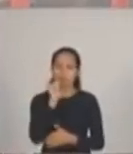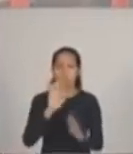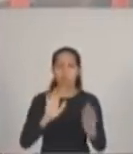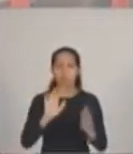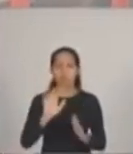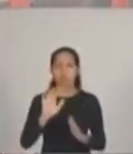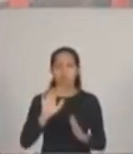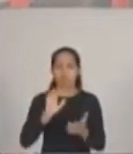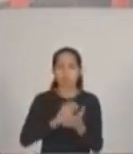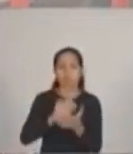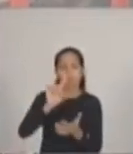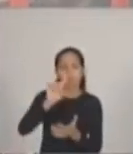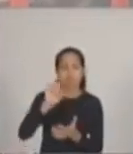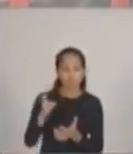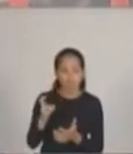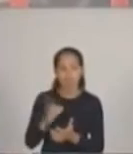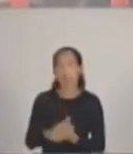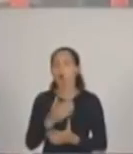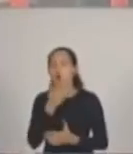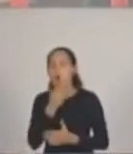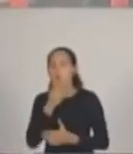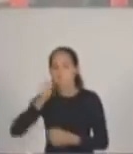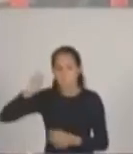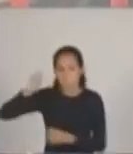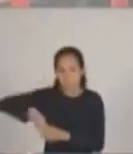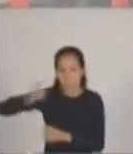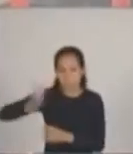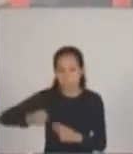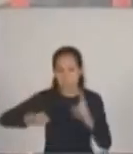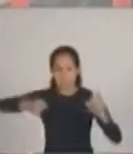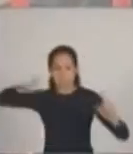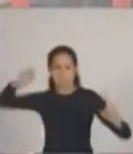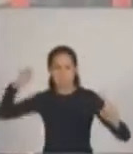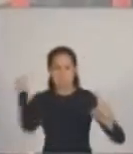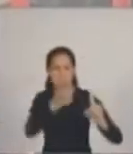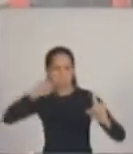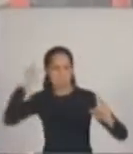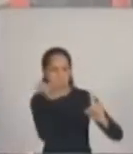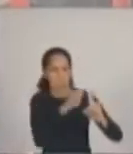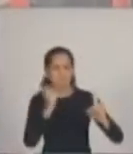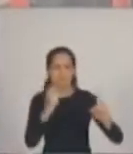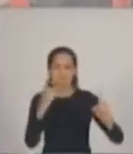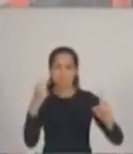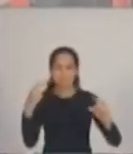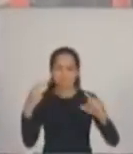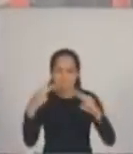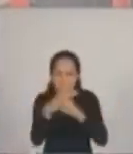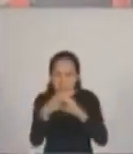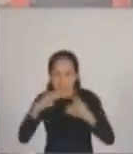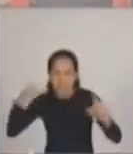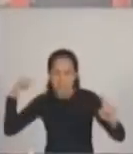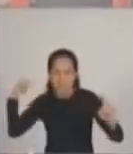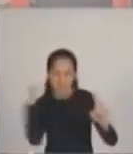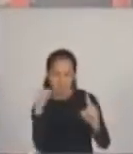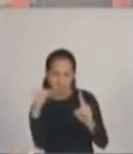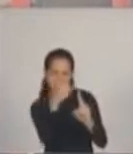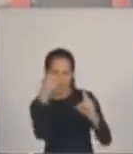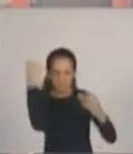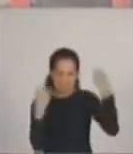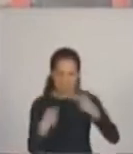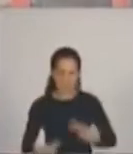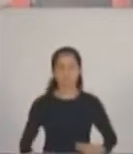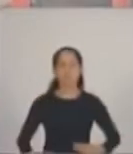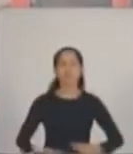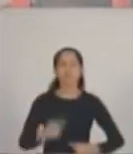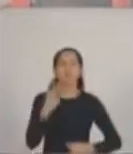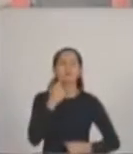foi agredida a martelo, a marteladas, facadas, ficou completamente transfigurada, perdeu o parto